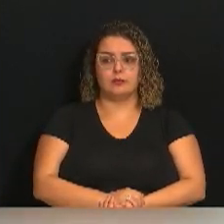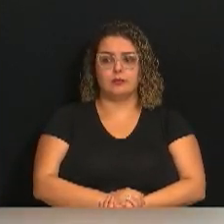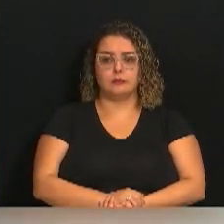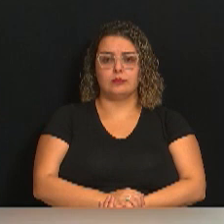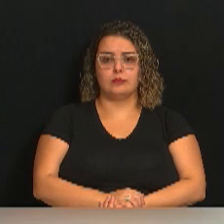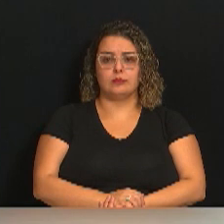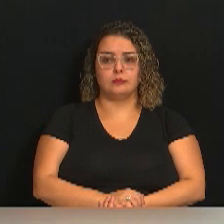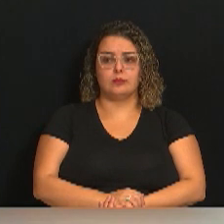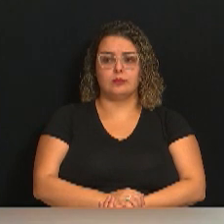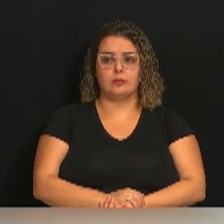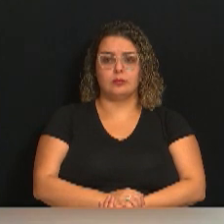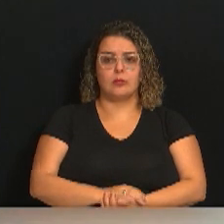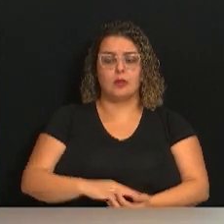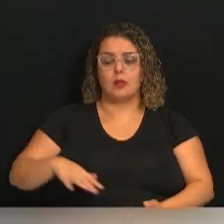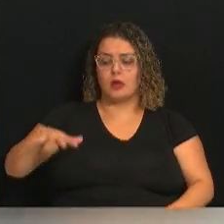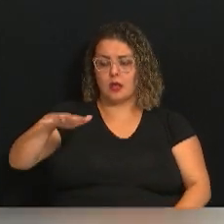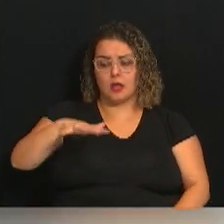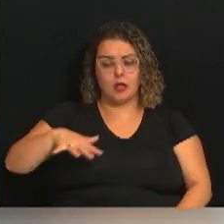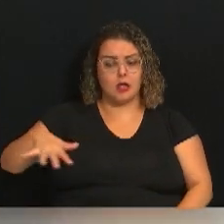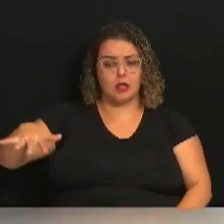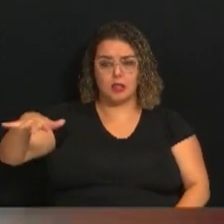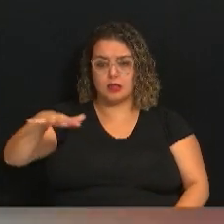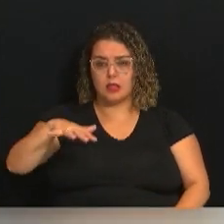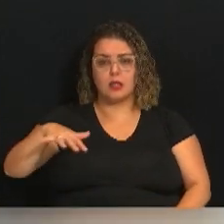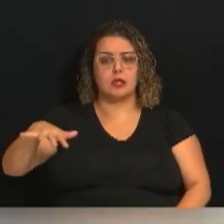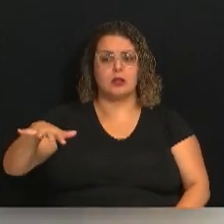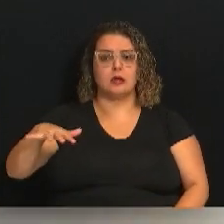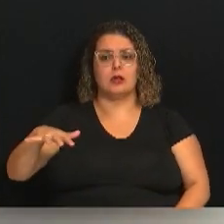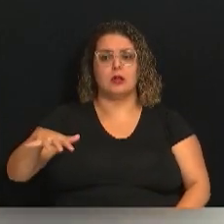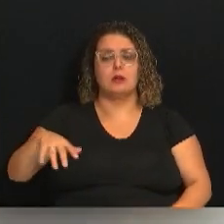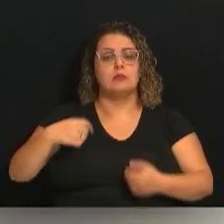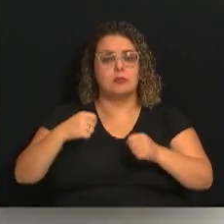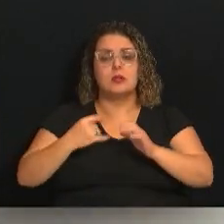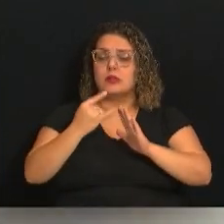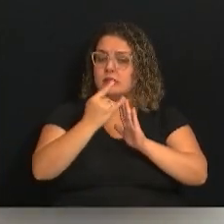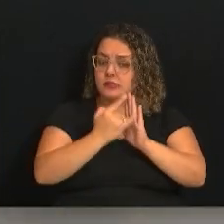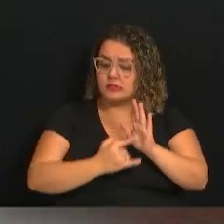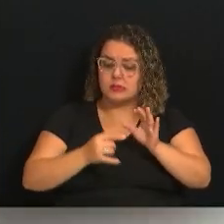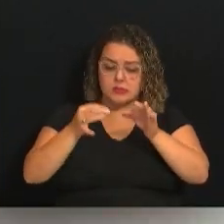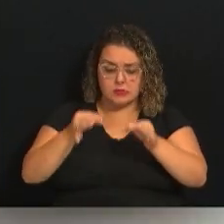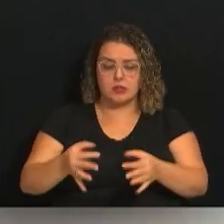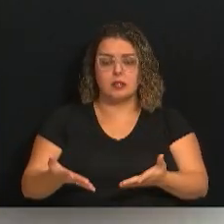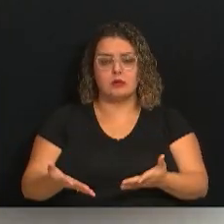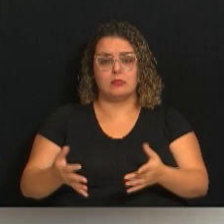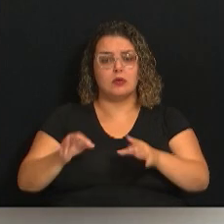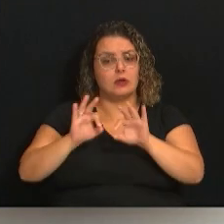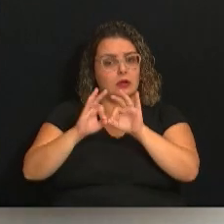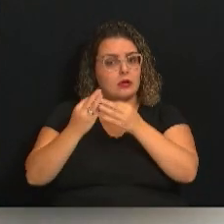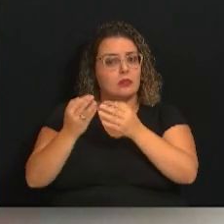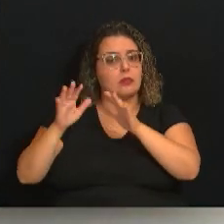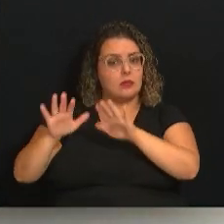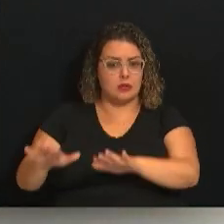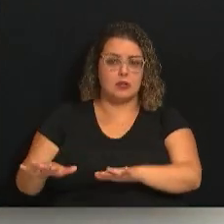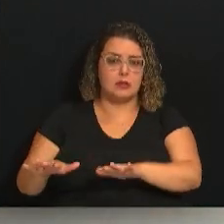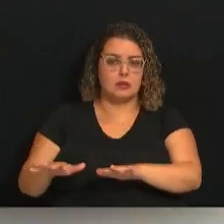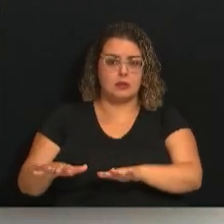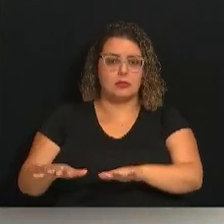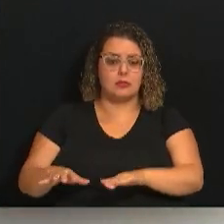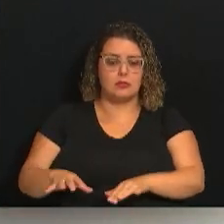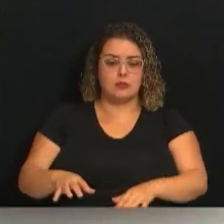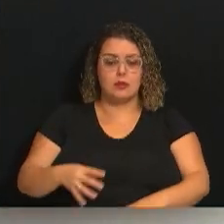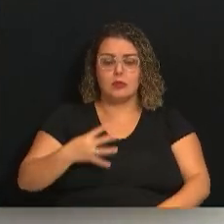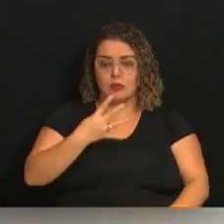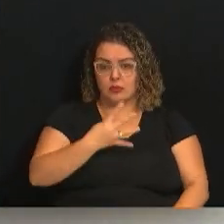inevitável que aquela área seja regularizada, seja regulamentada para aquelas famílias que ali estão. Pois bem, são